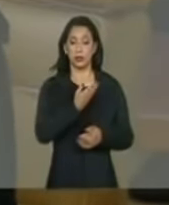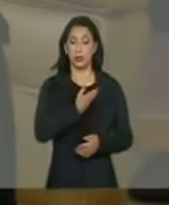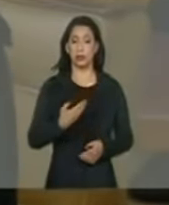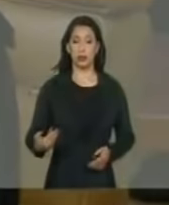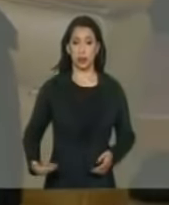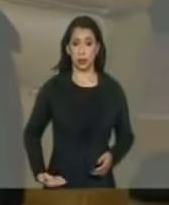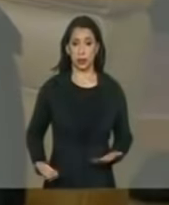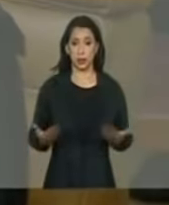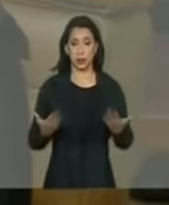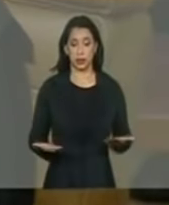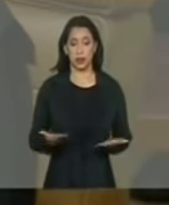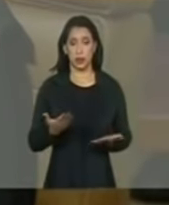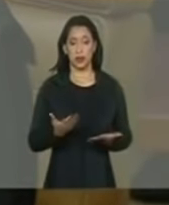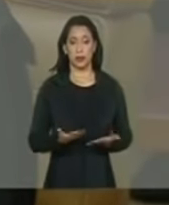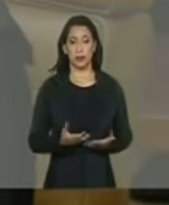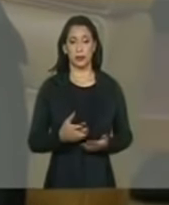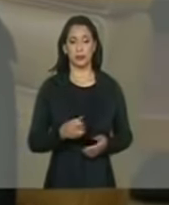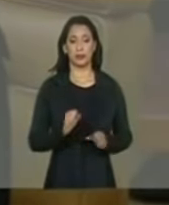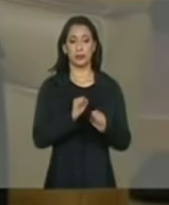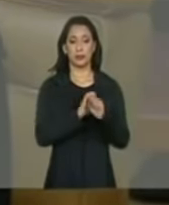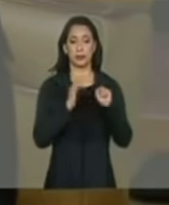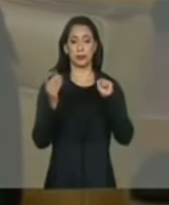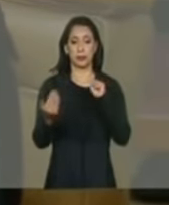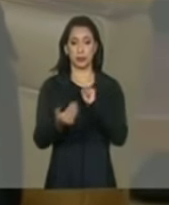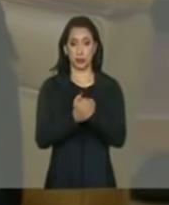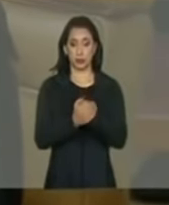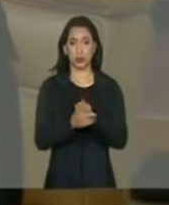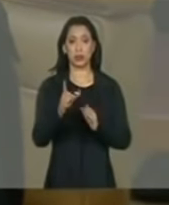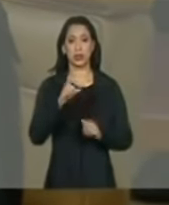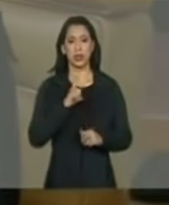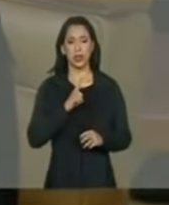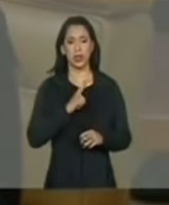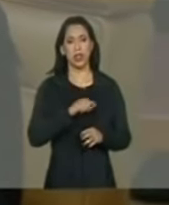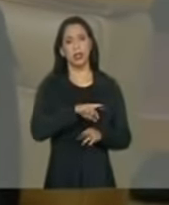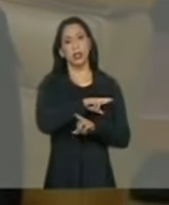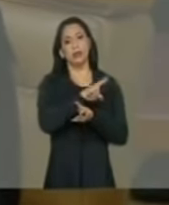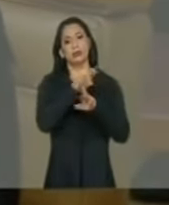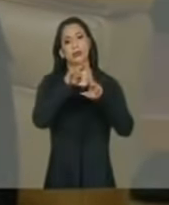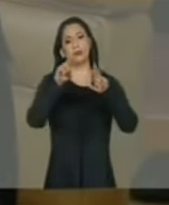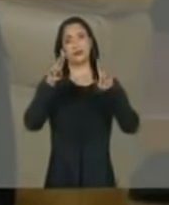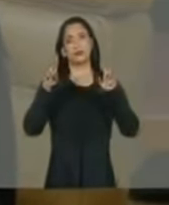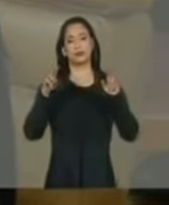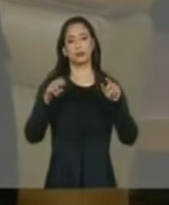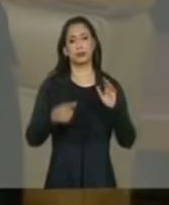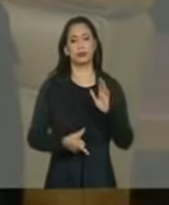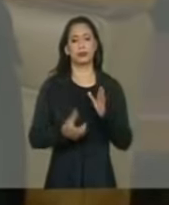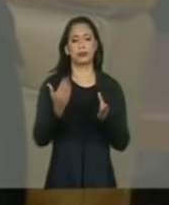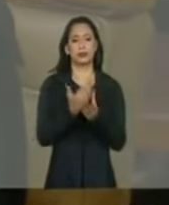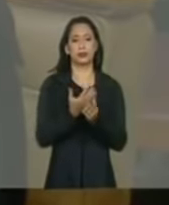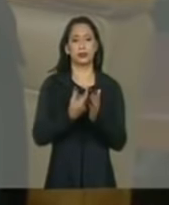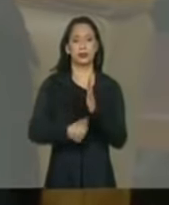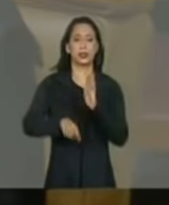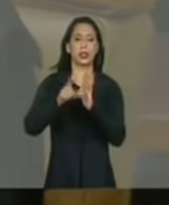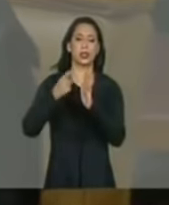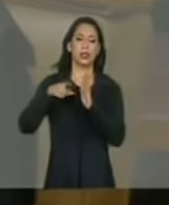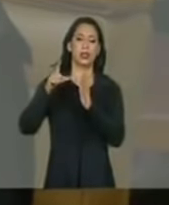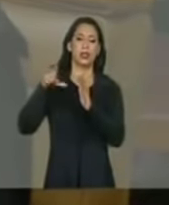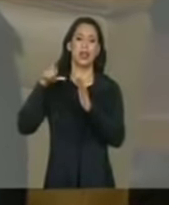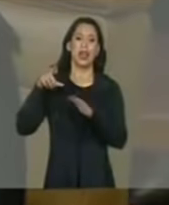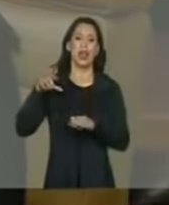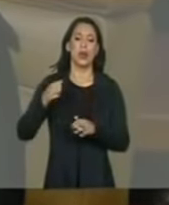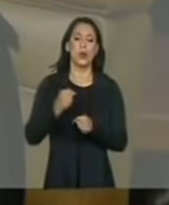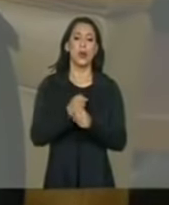e o supremo tribunal federal tem diversos precedentes desde a década de 90 no